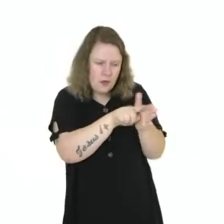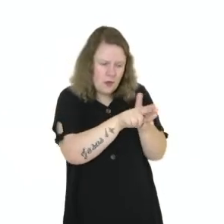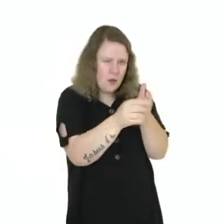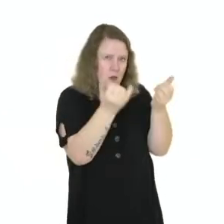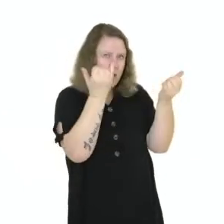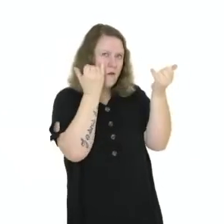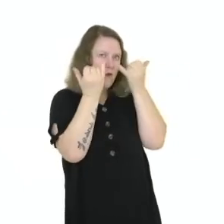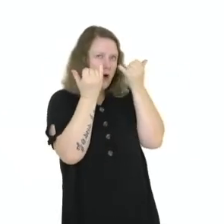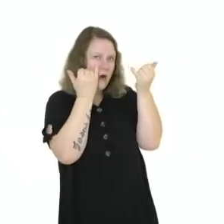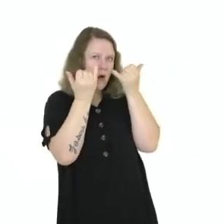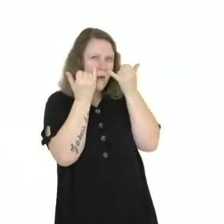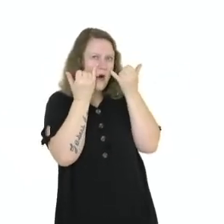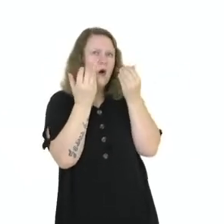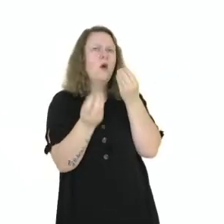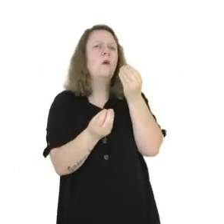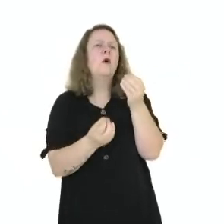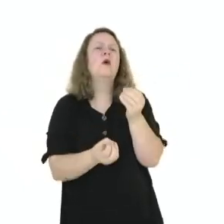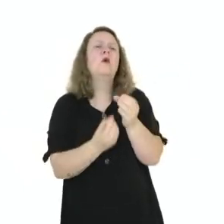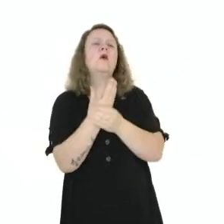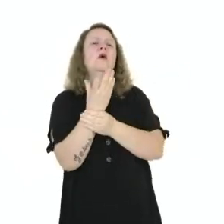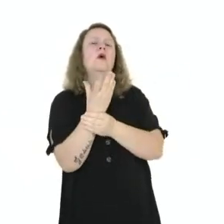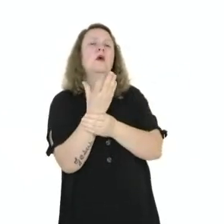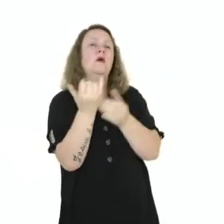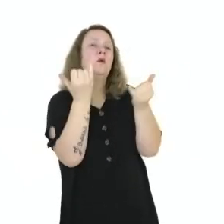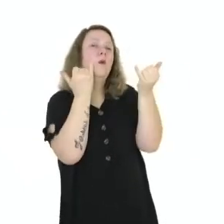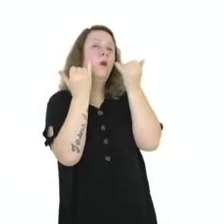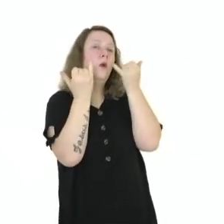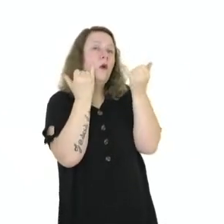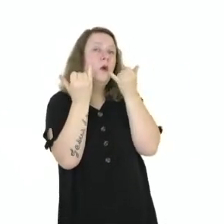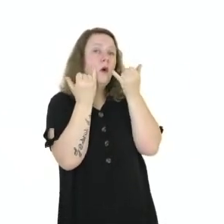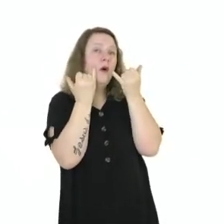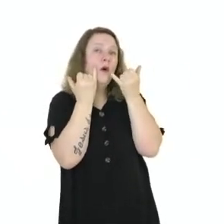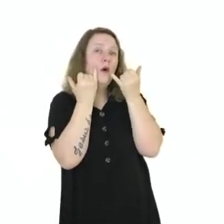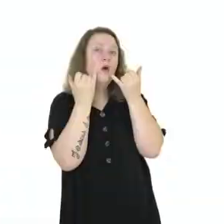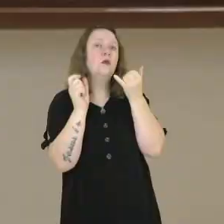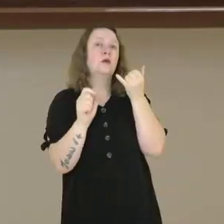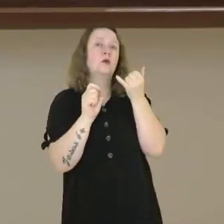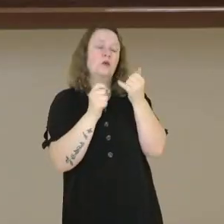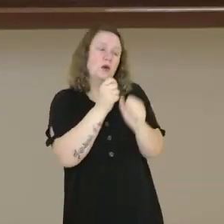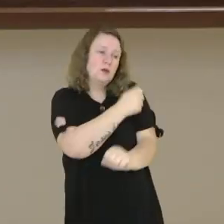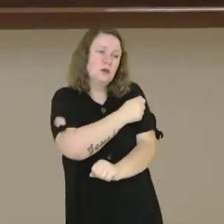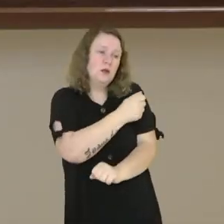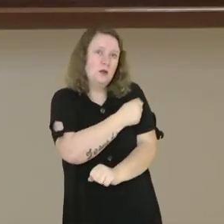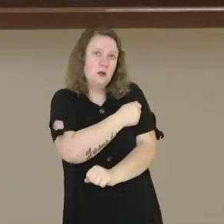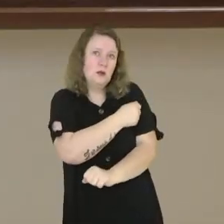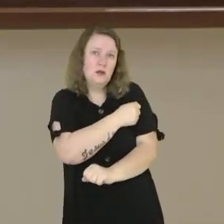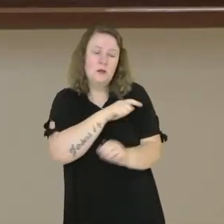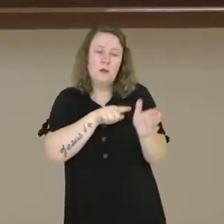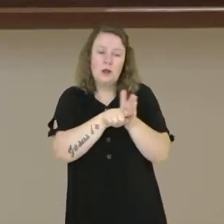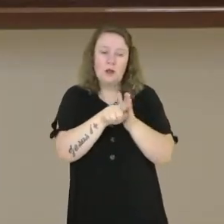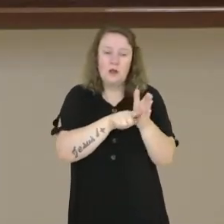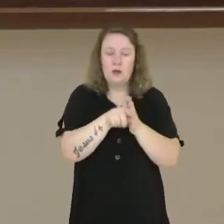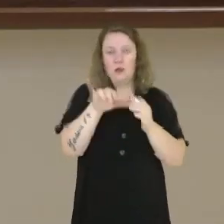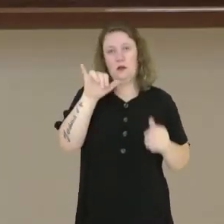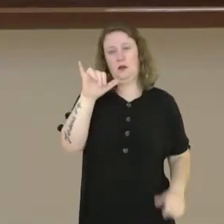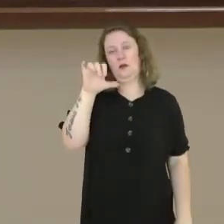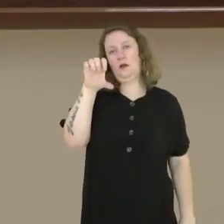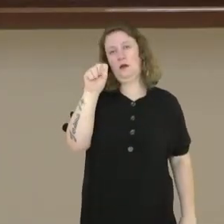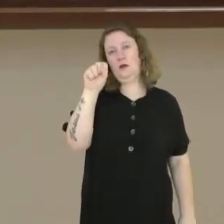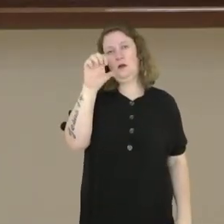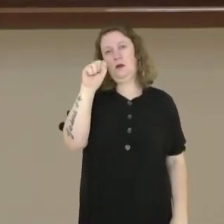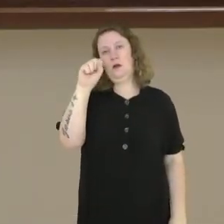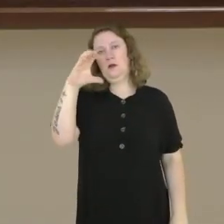pesquisam que origem tinha a notícia. Os estudantes pesquisam isso. Olha lá, eu substituí